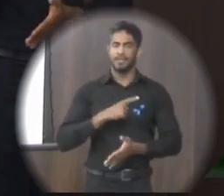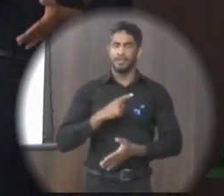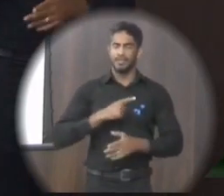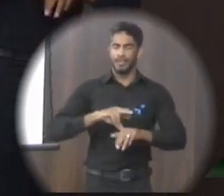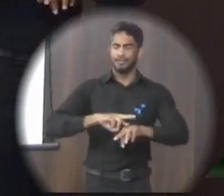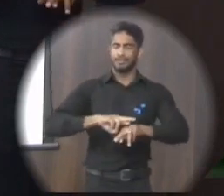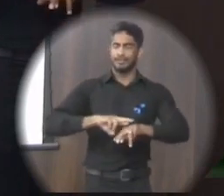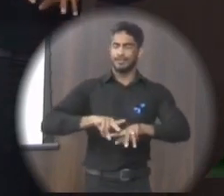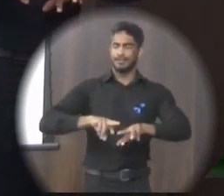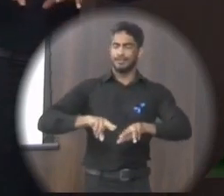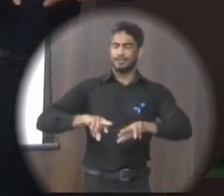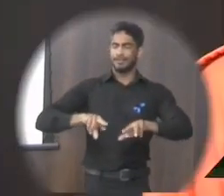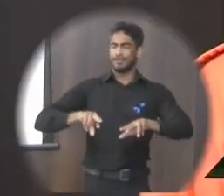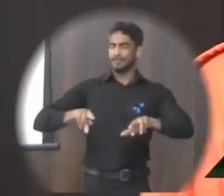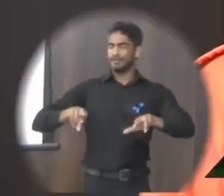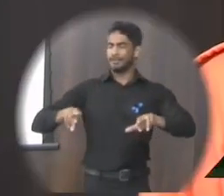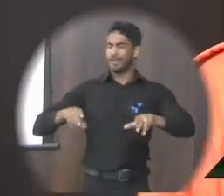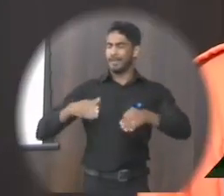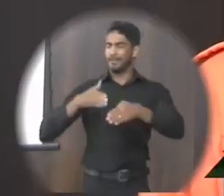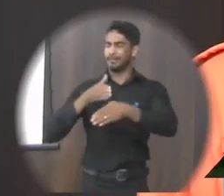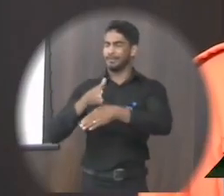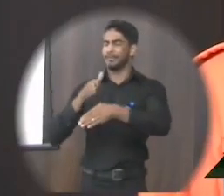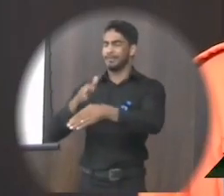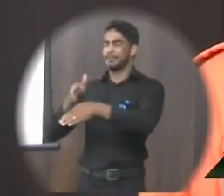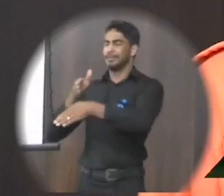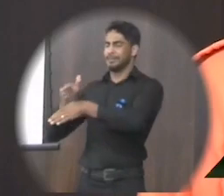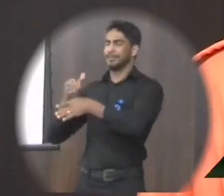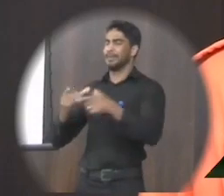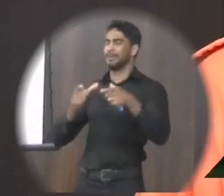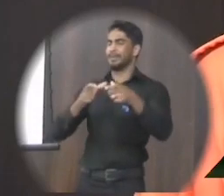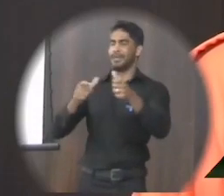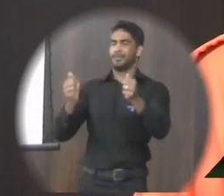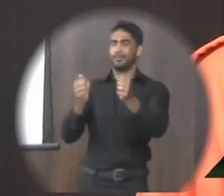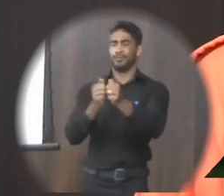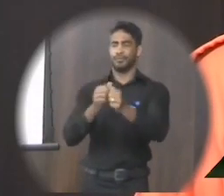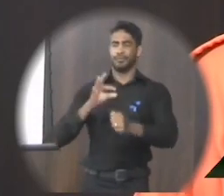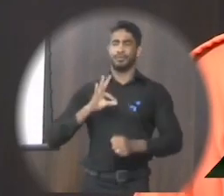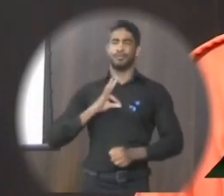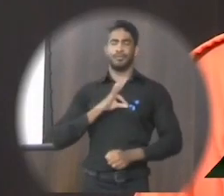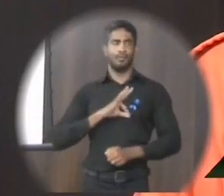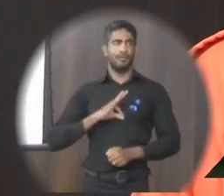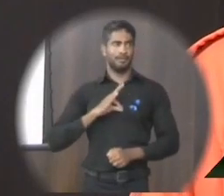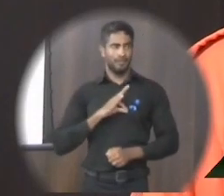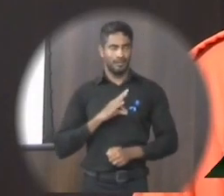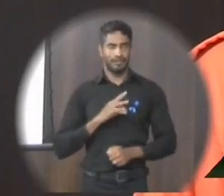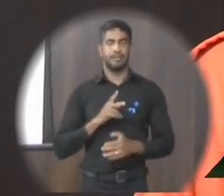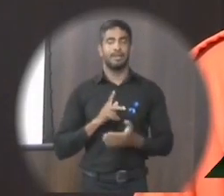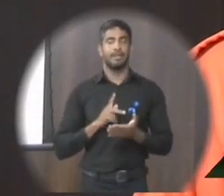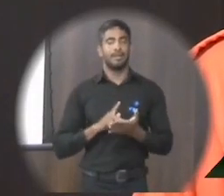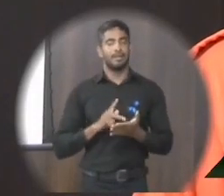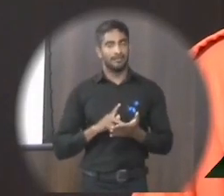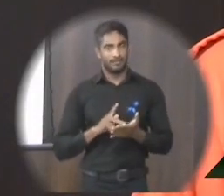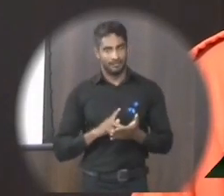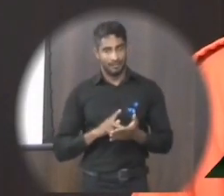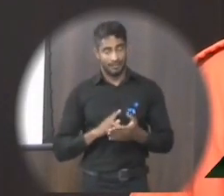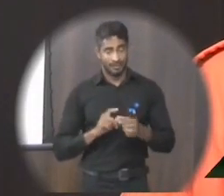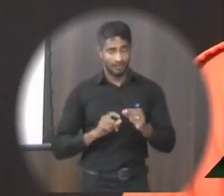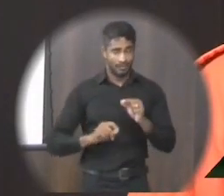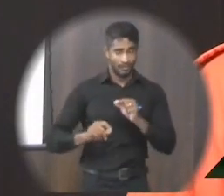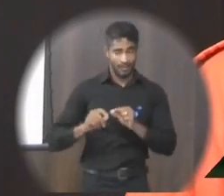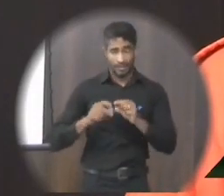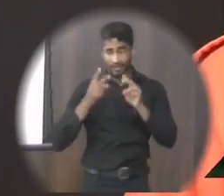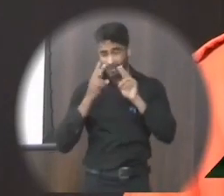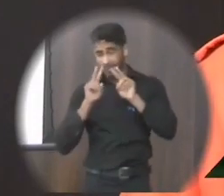várias ocorrências juntos da polícia. E, realmente, a gente